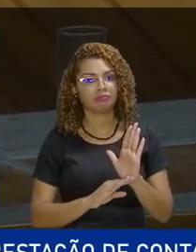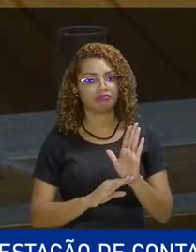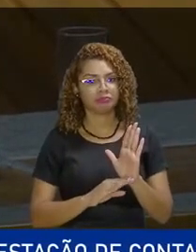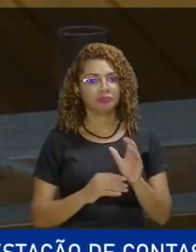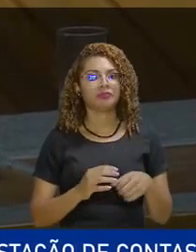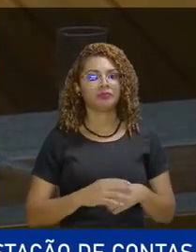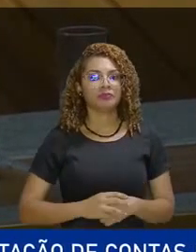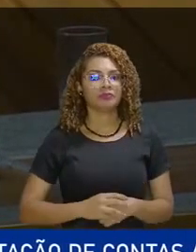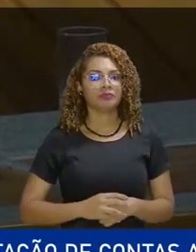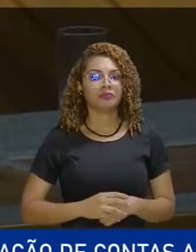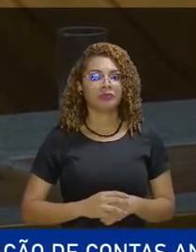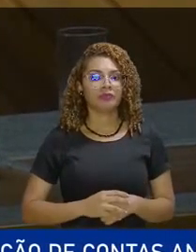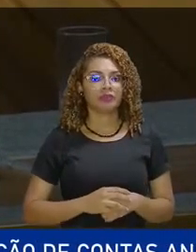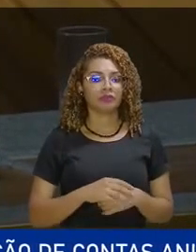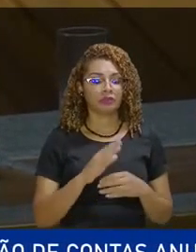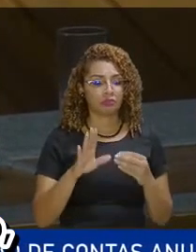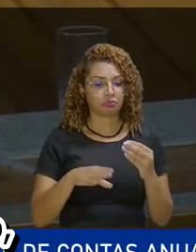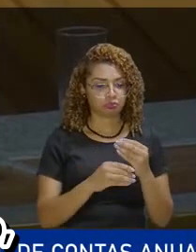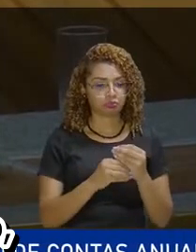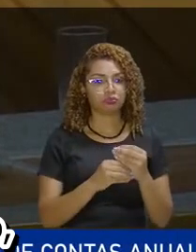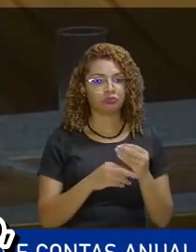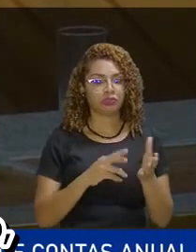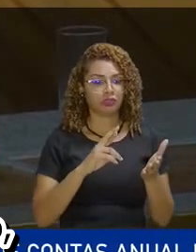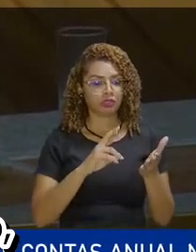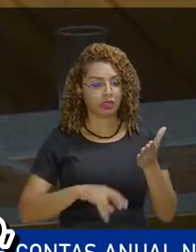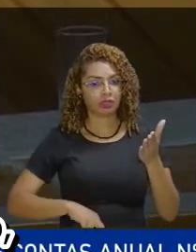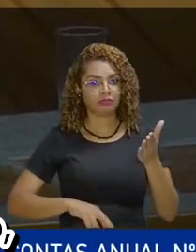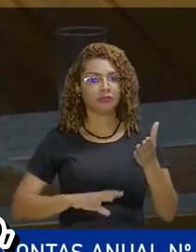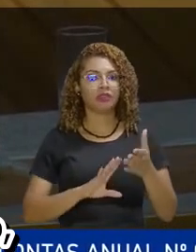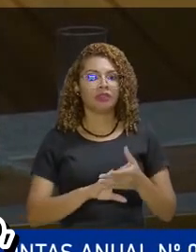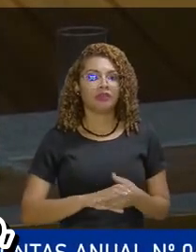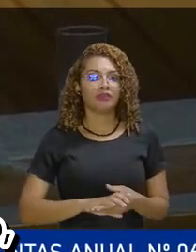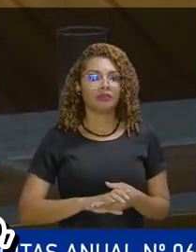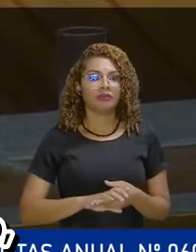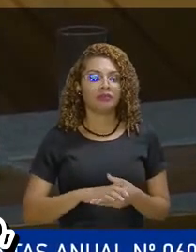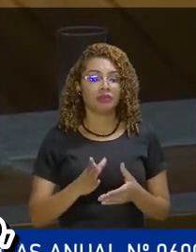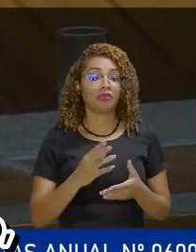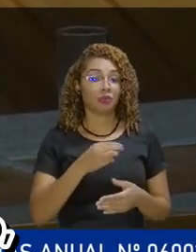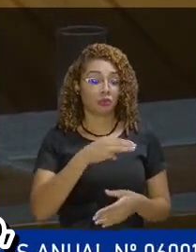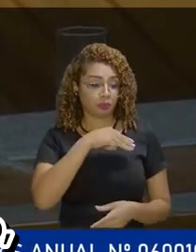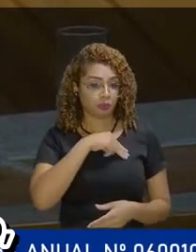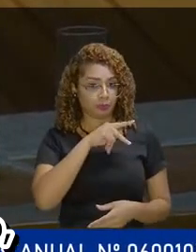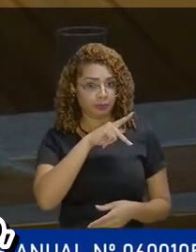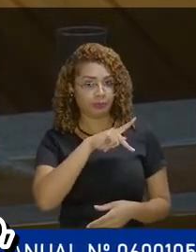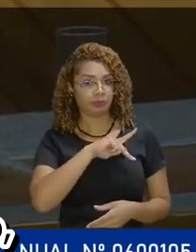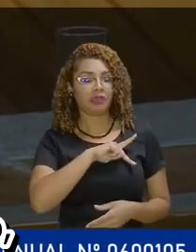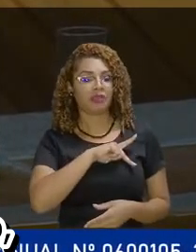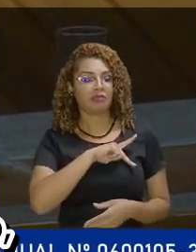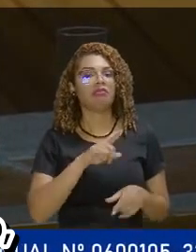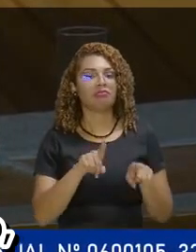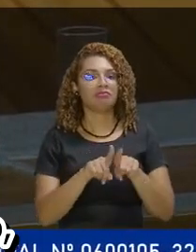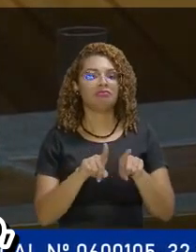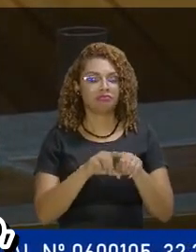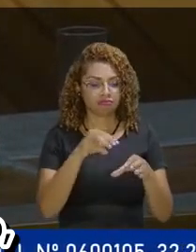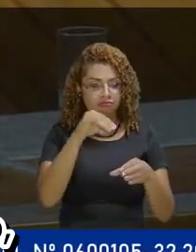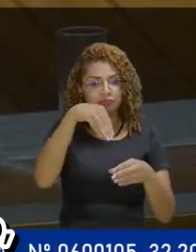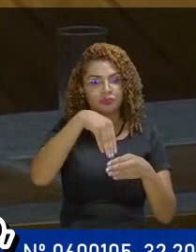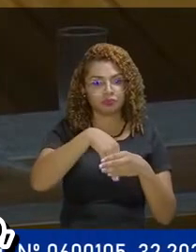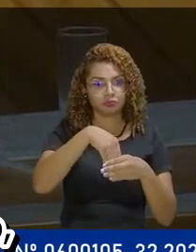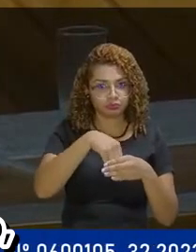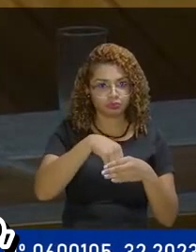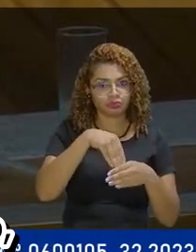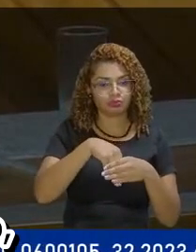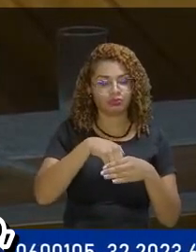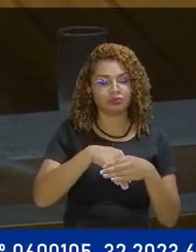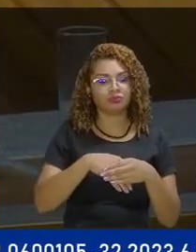com ressalva e, nessa mesma linha, seguiu o Ministério Público também votando, ou opinando, melhor dizendo,